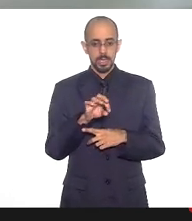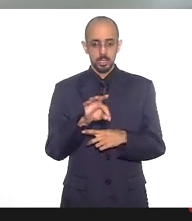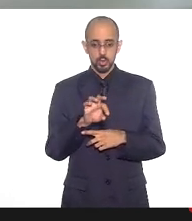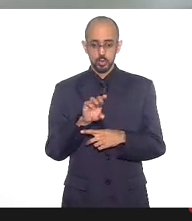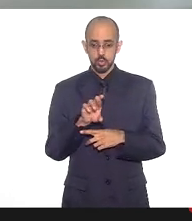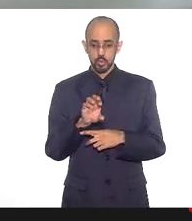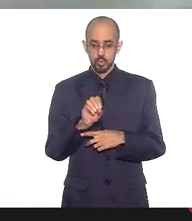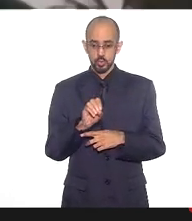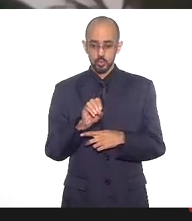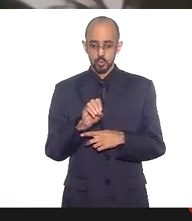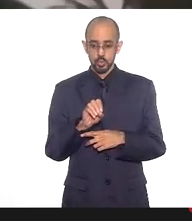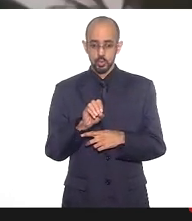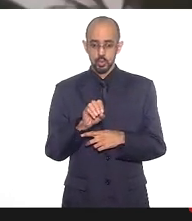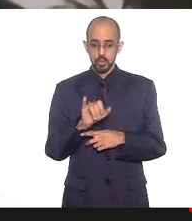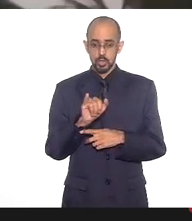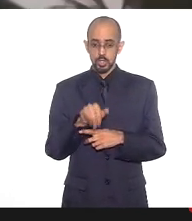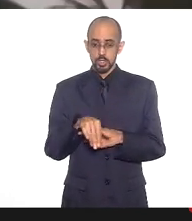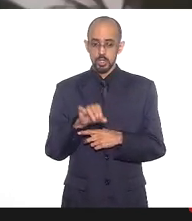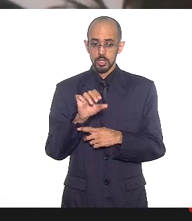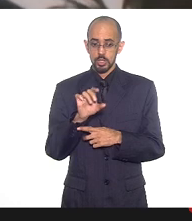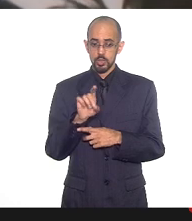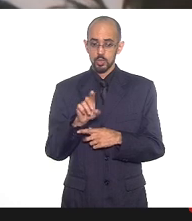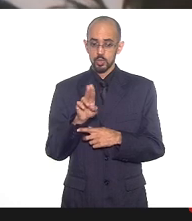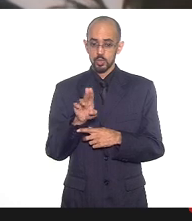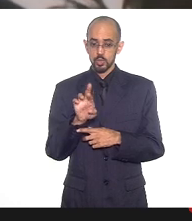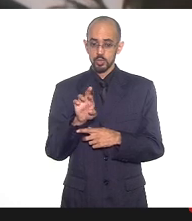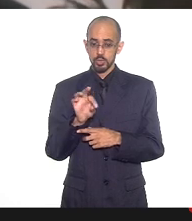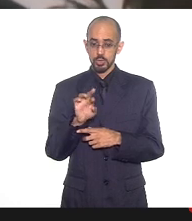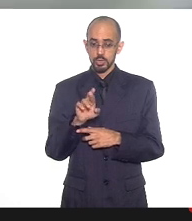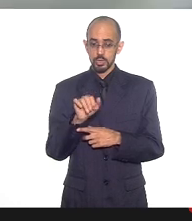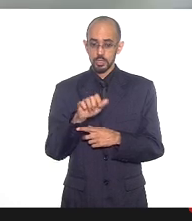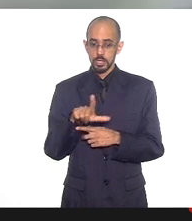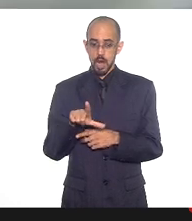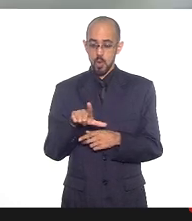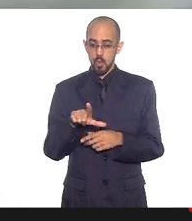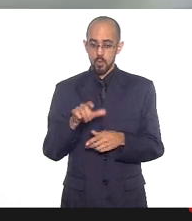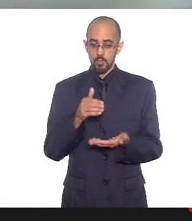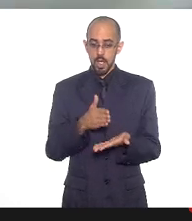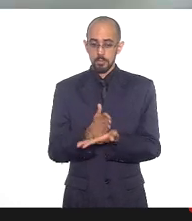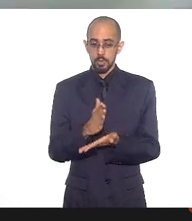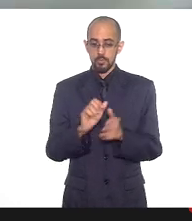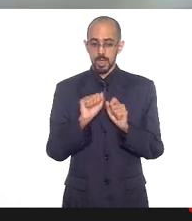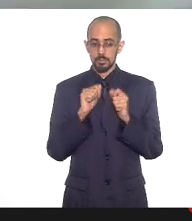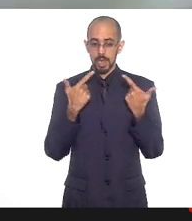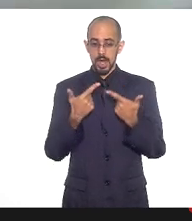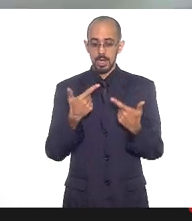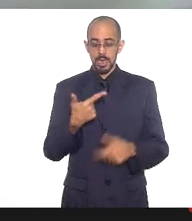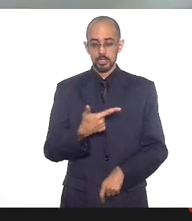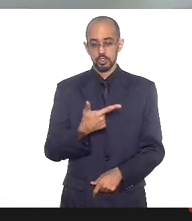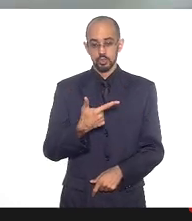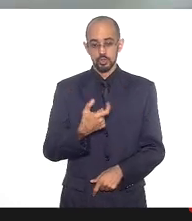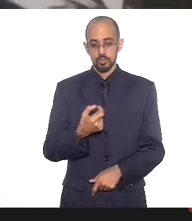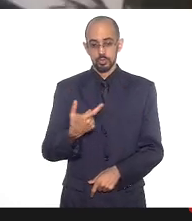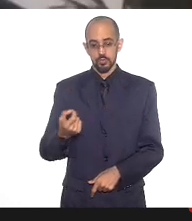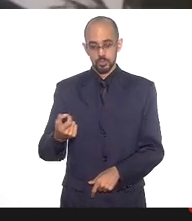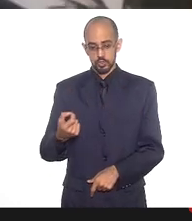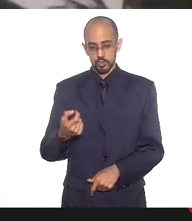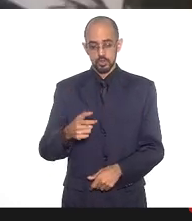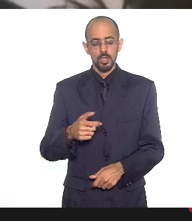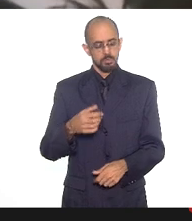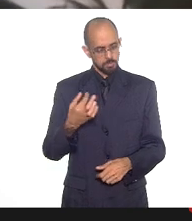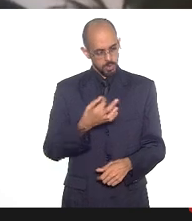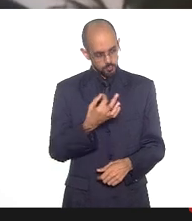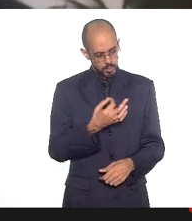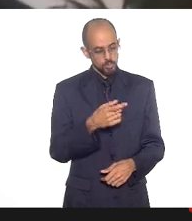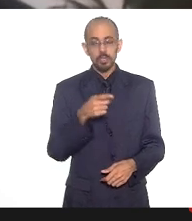Industrialização, que foi aprovado pela Assembleia Legislativa em 2020. E perfeito. A